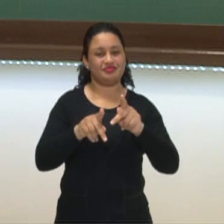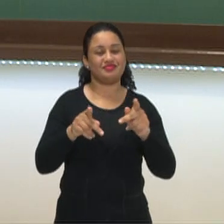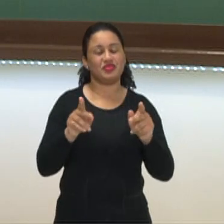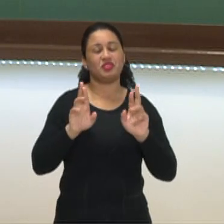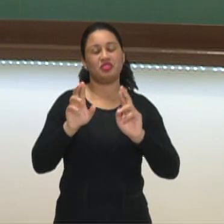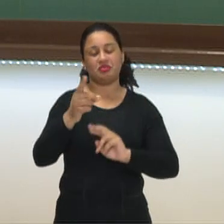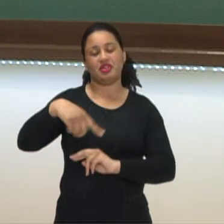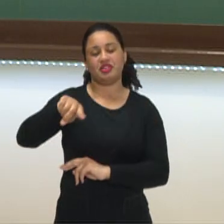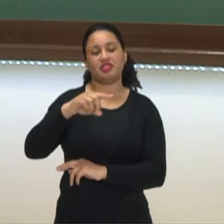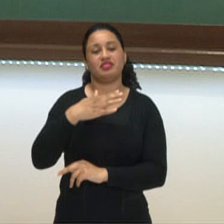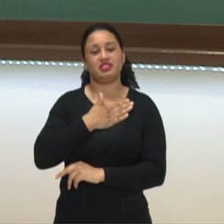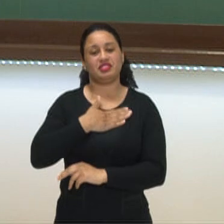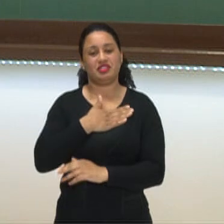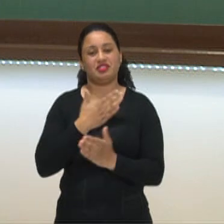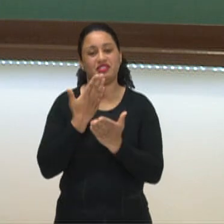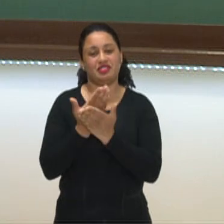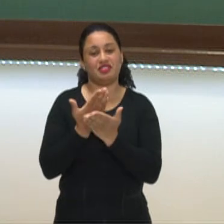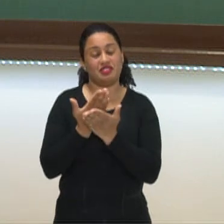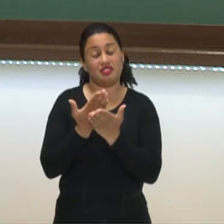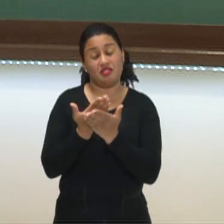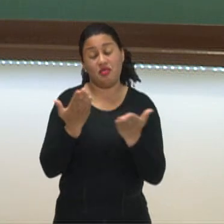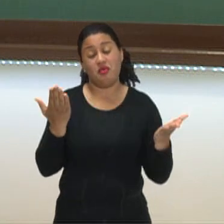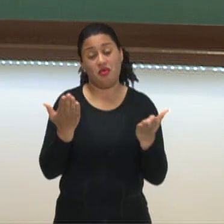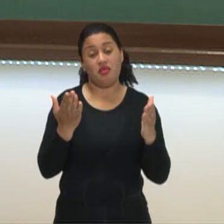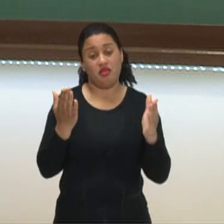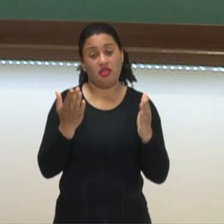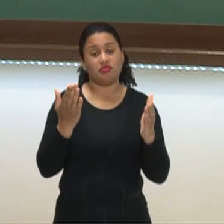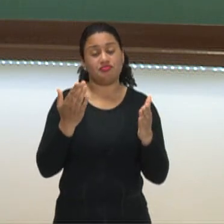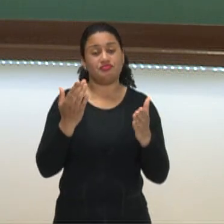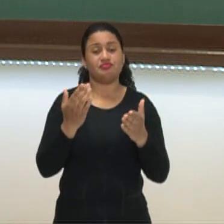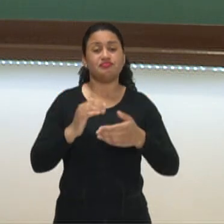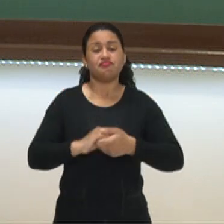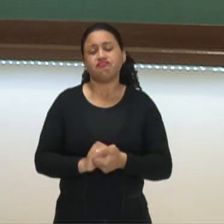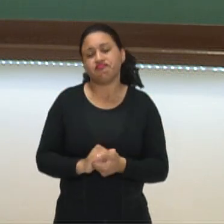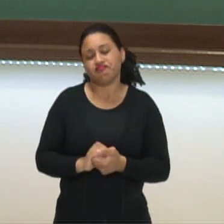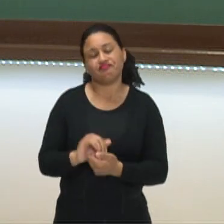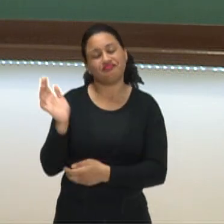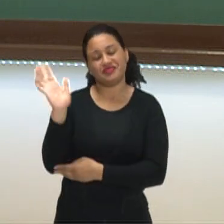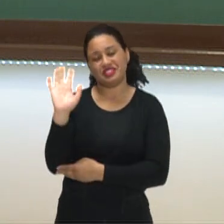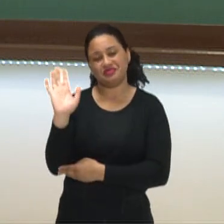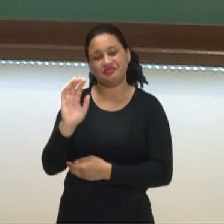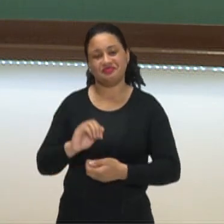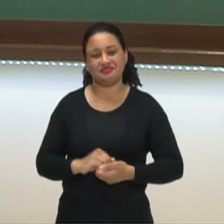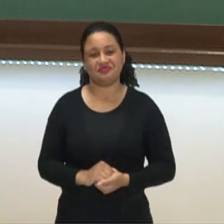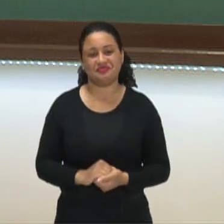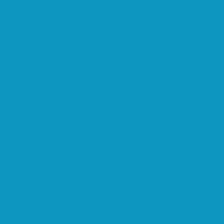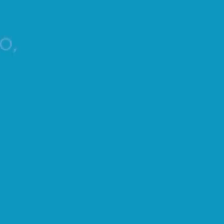eu espero que vocês tenham gostado da aula de hoje. Até mais!